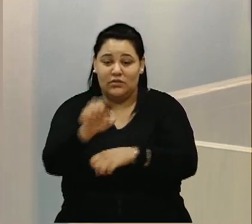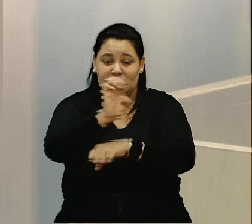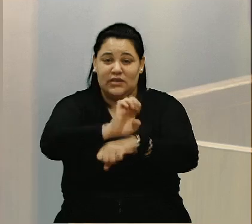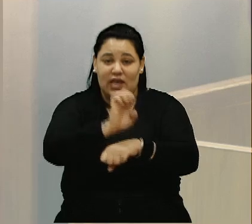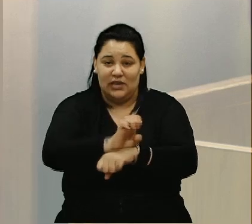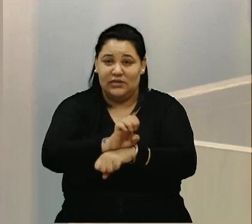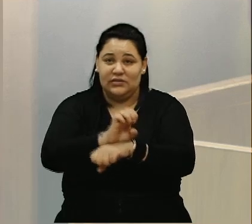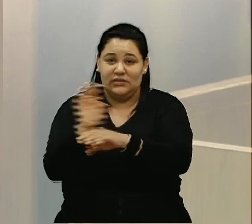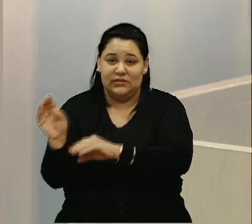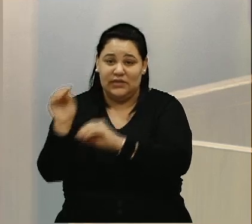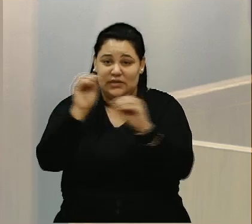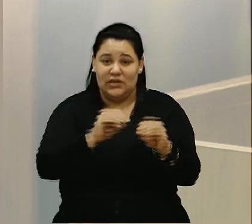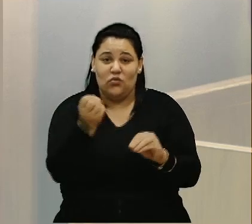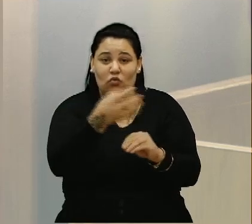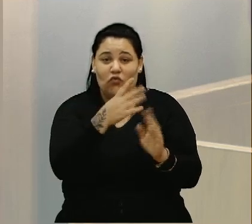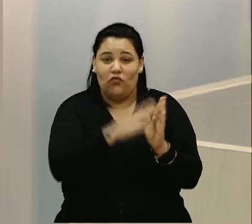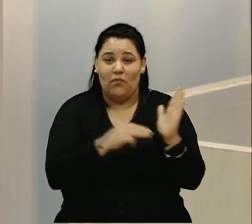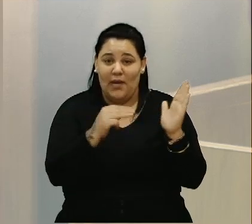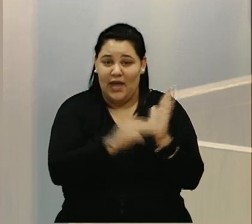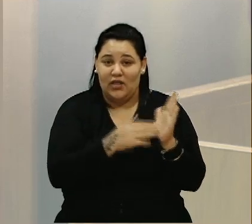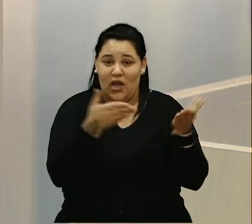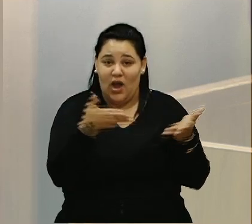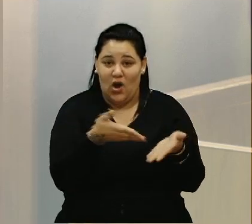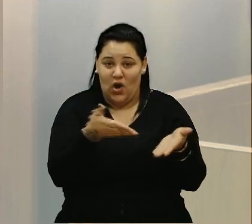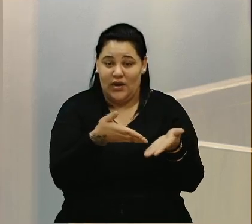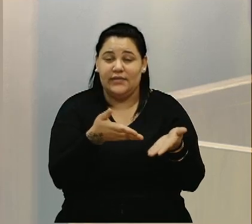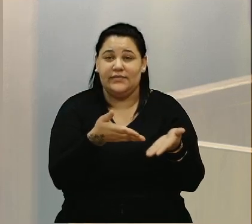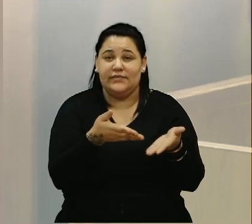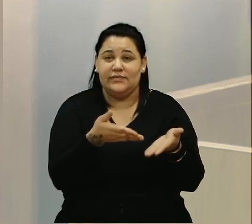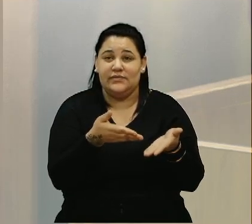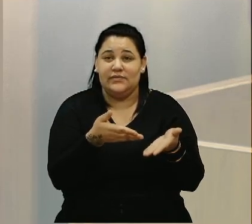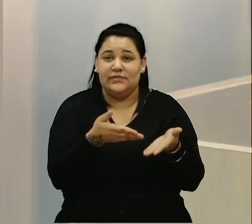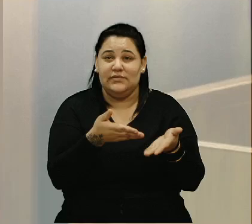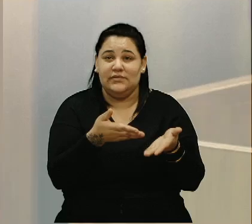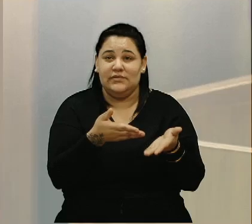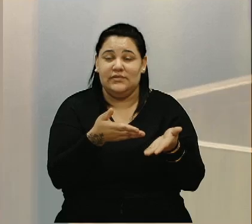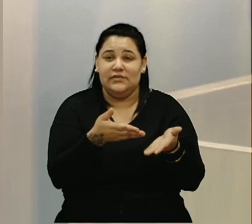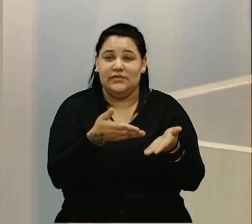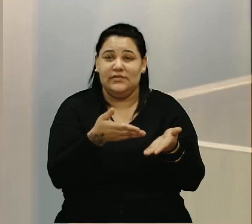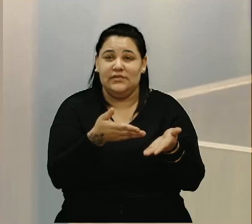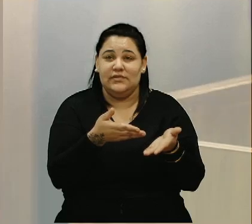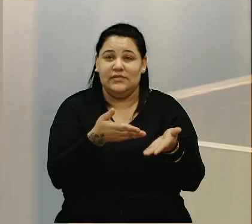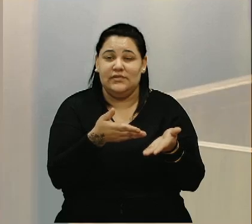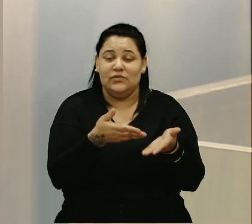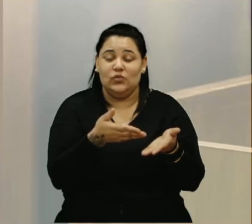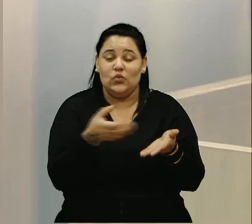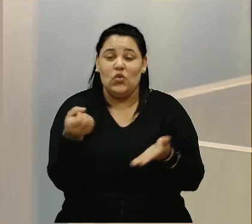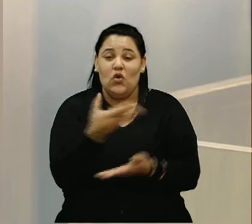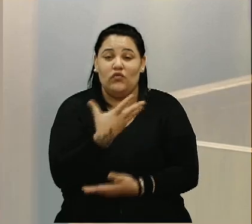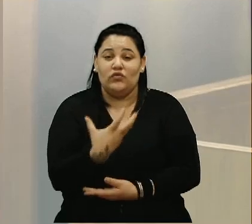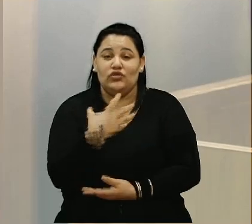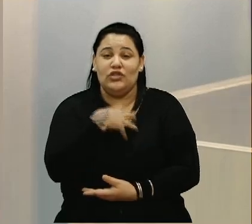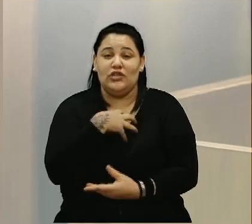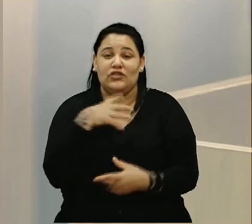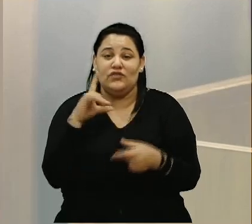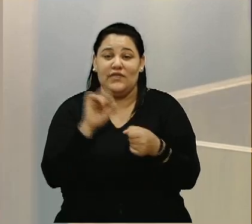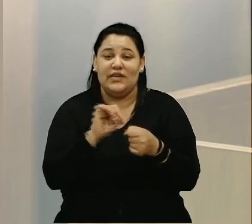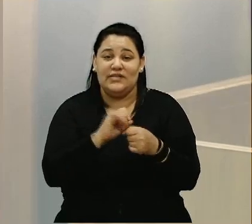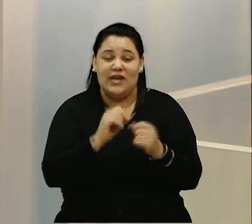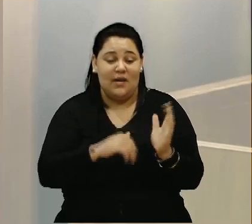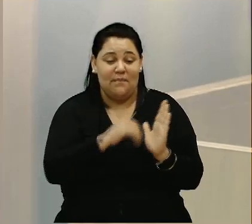um novo método, né? Trazendo aí uma nova maneira de fazer a pintura, onde essa pintura